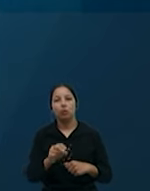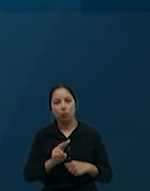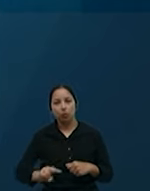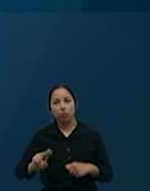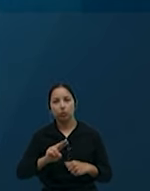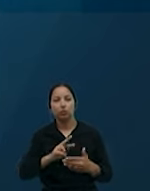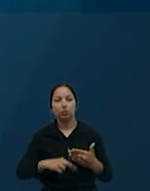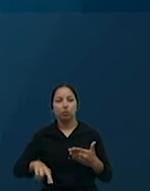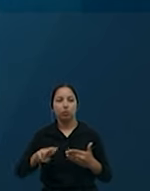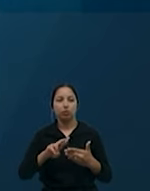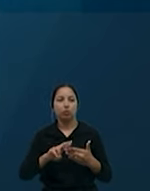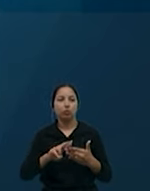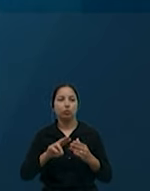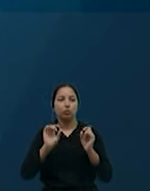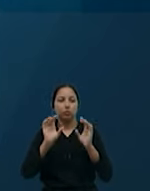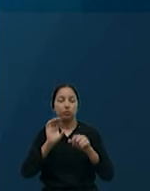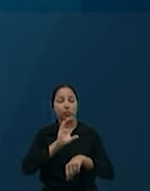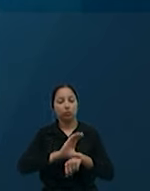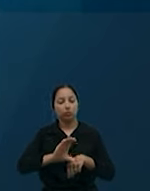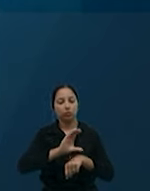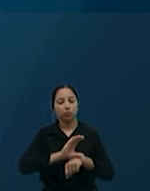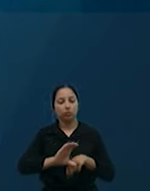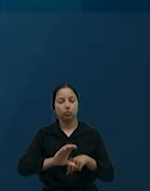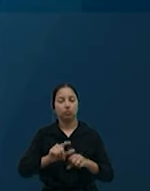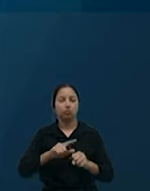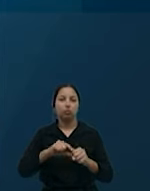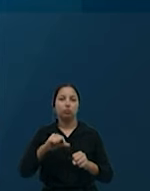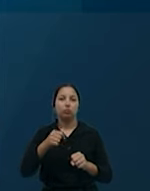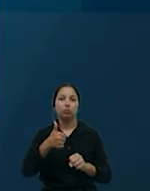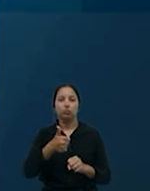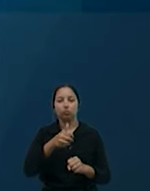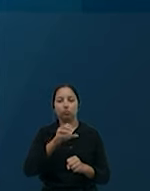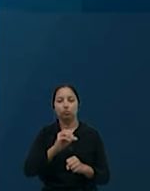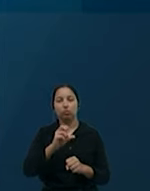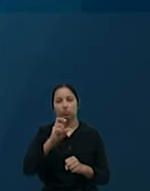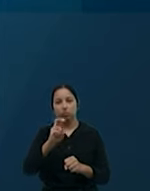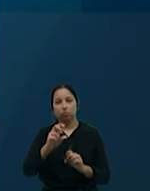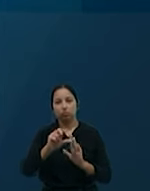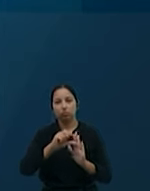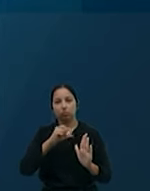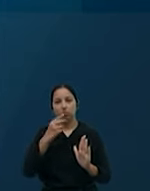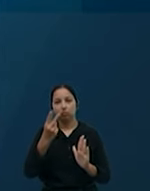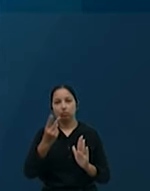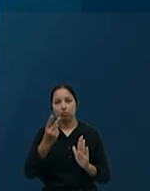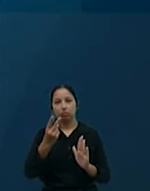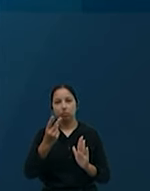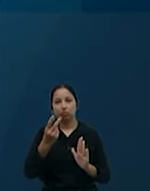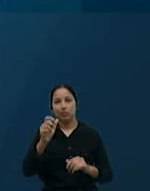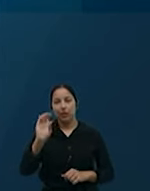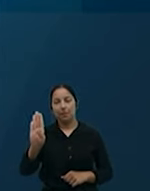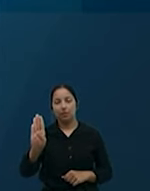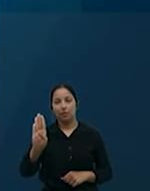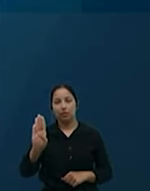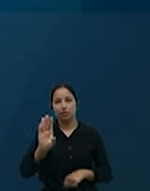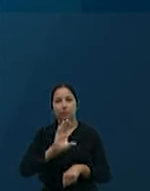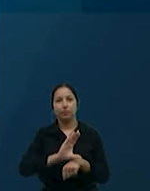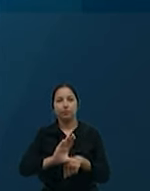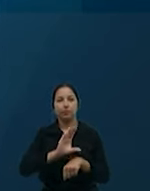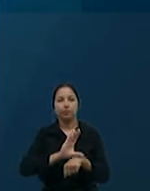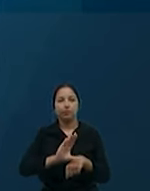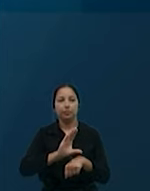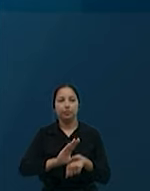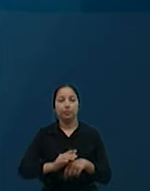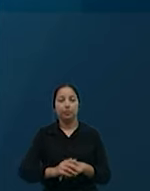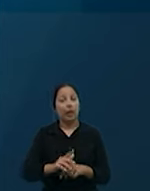ordinário constitucional previsto no artigo 105, inciso 2, letra B, da Constituição, e